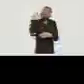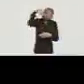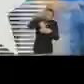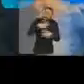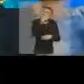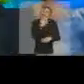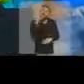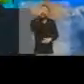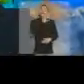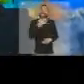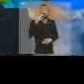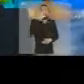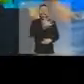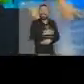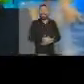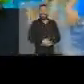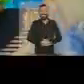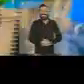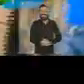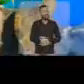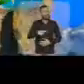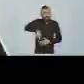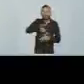13 Vote a tarde